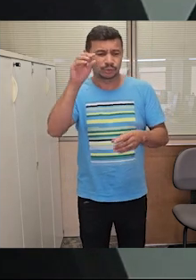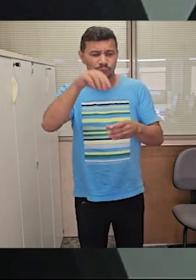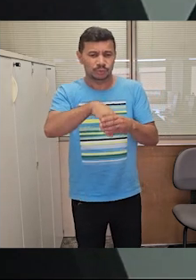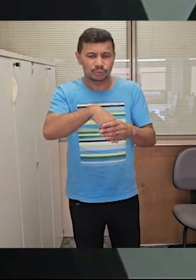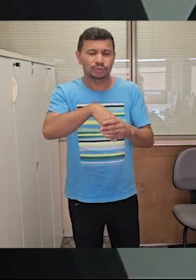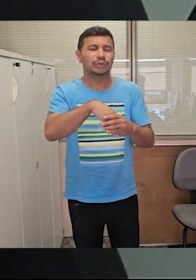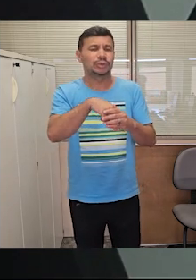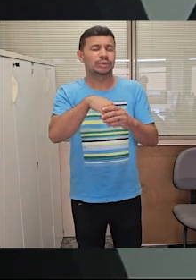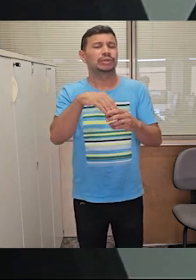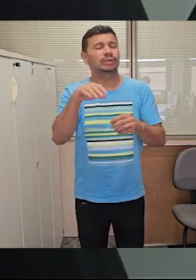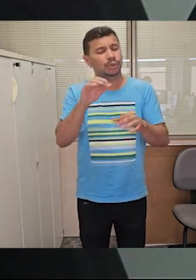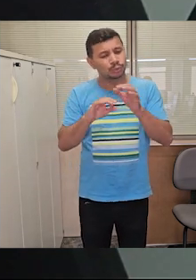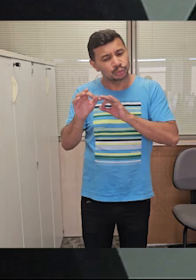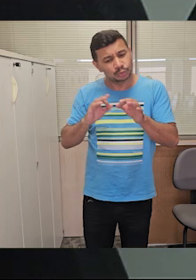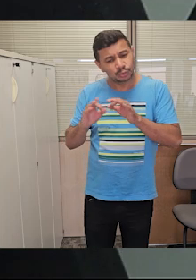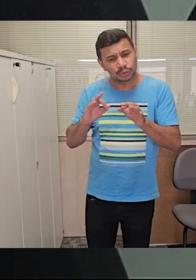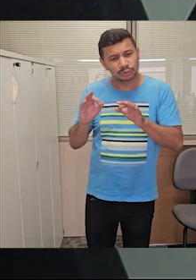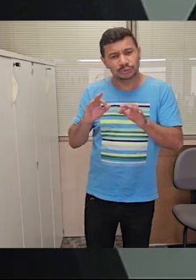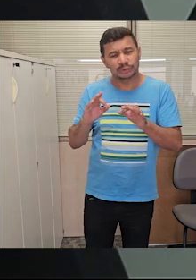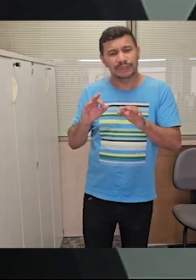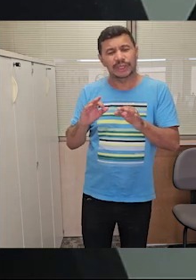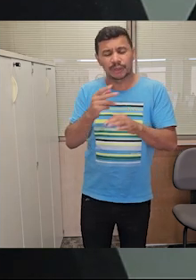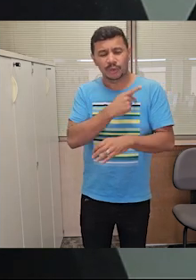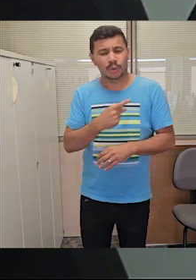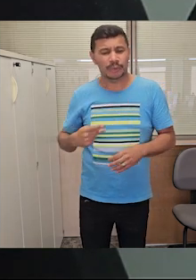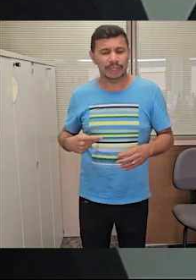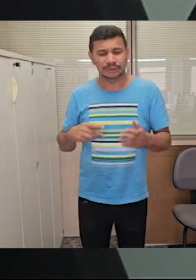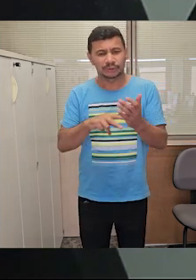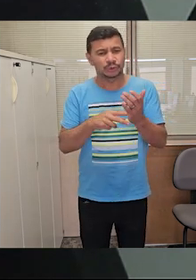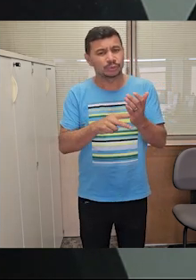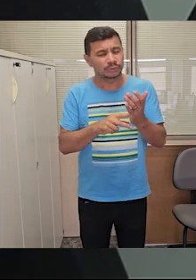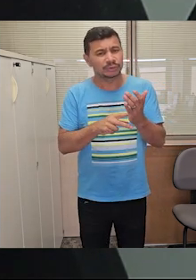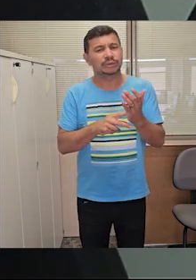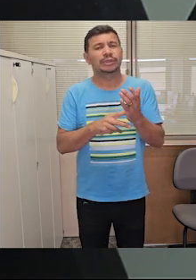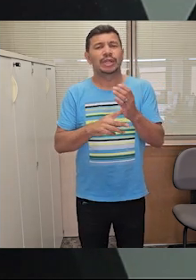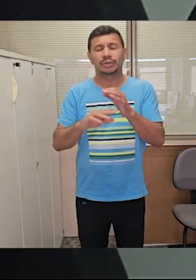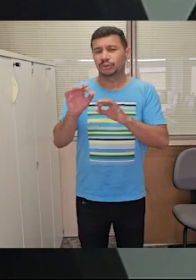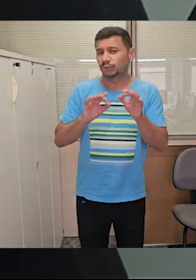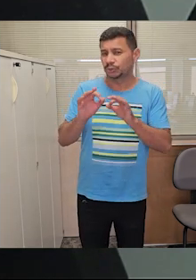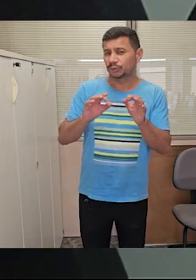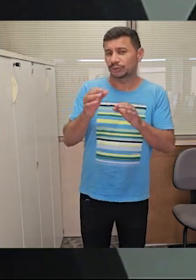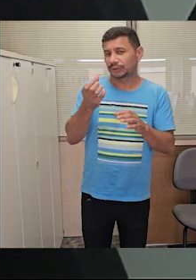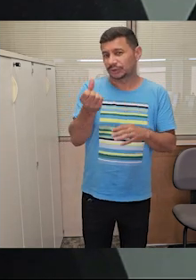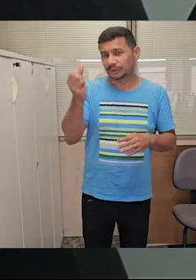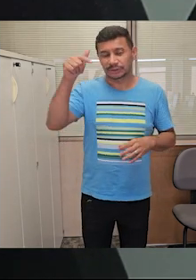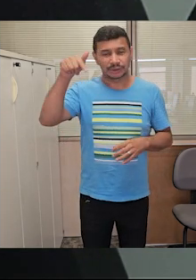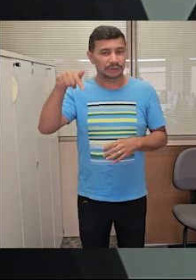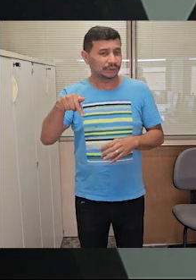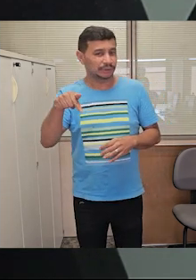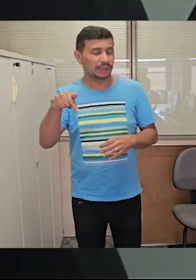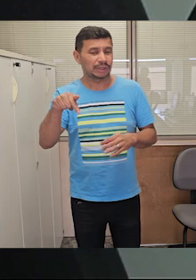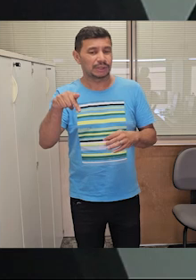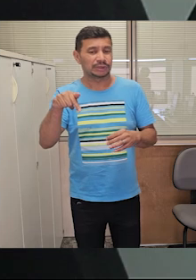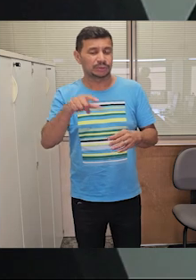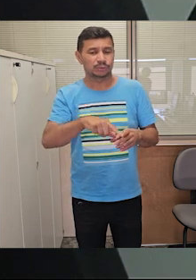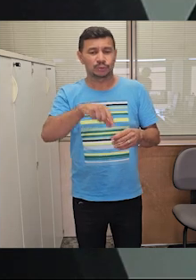Enos Amorina foi eleito presidente, né? Isso. E nas eleições de 67, o Ibrahim foi